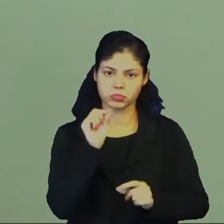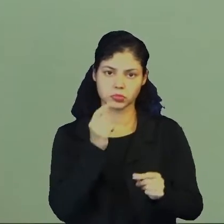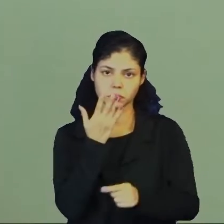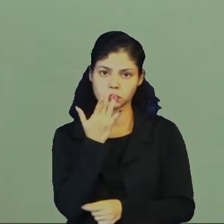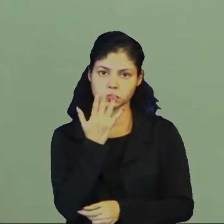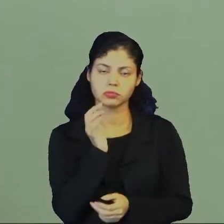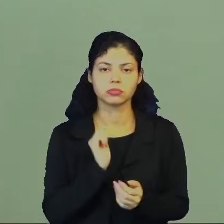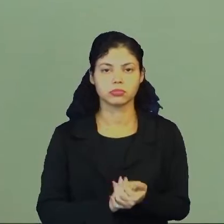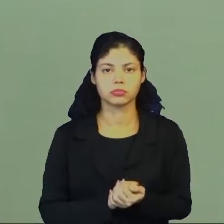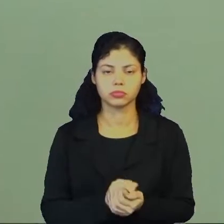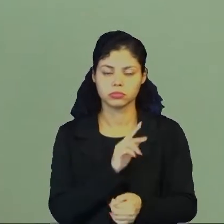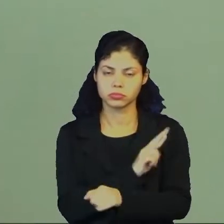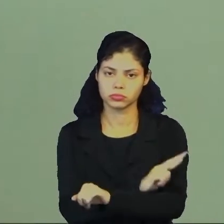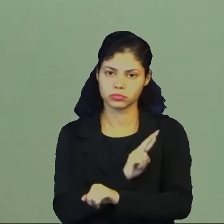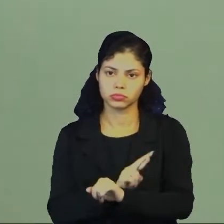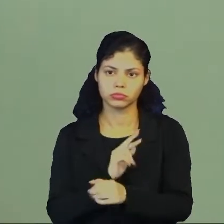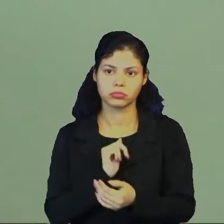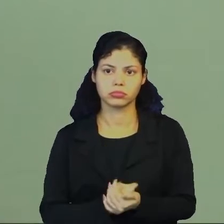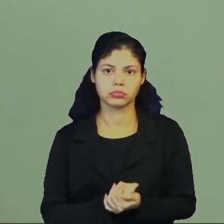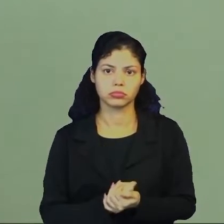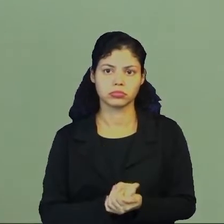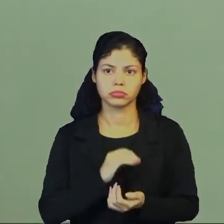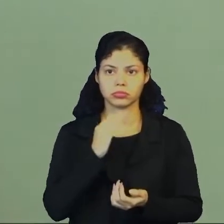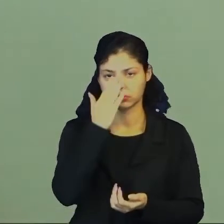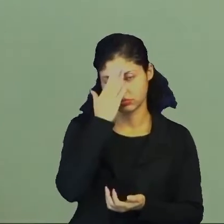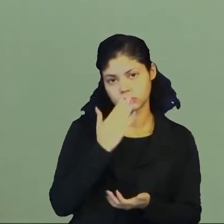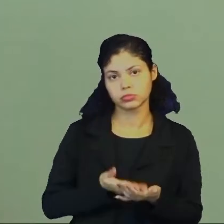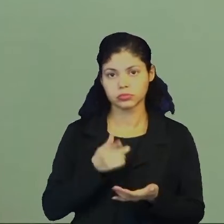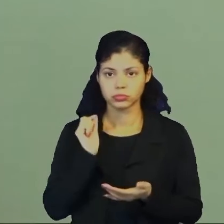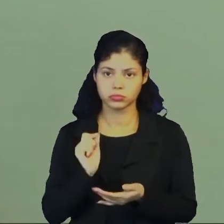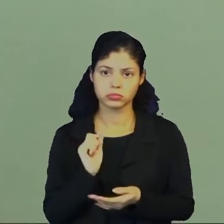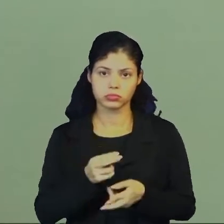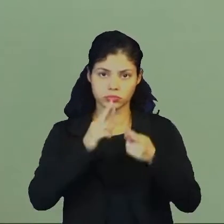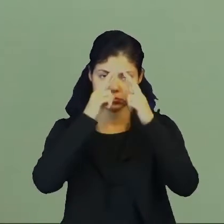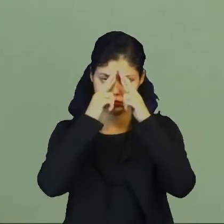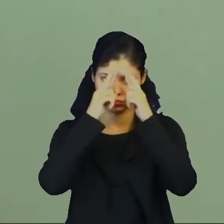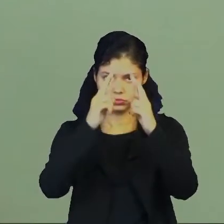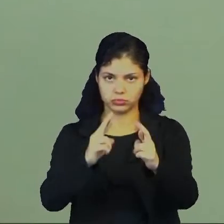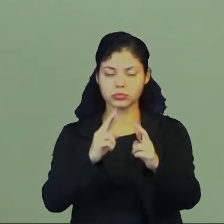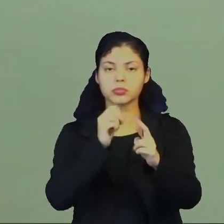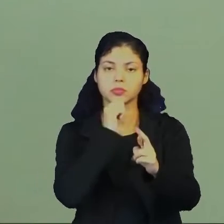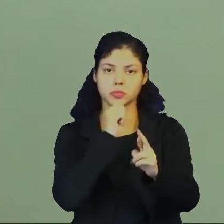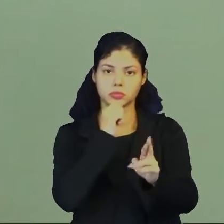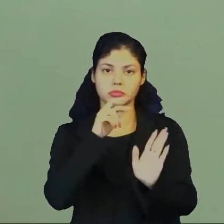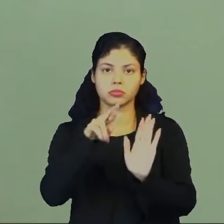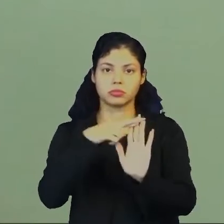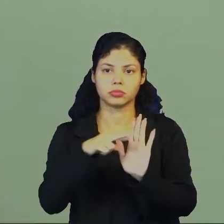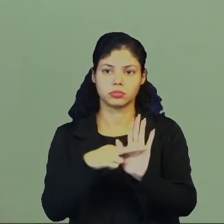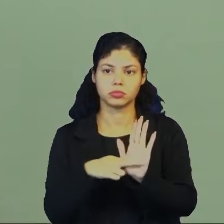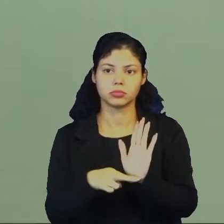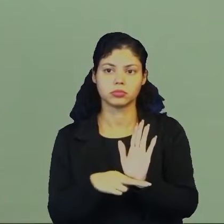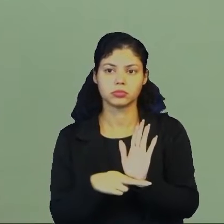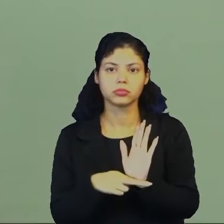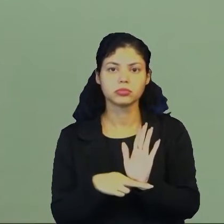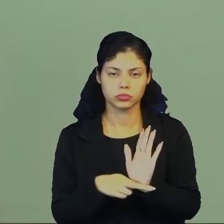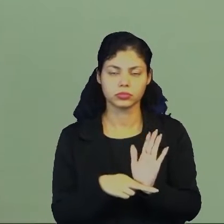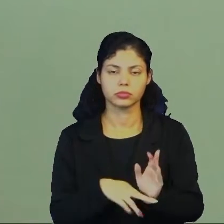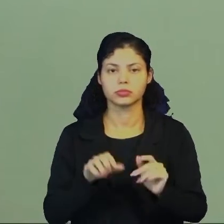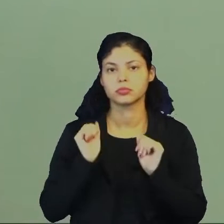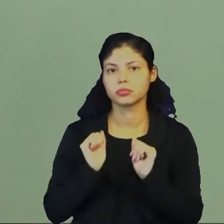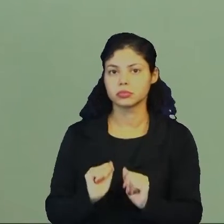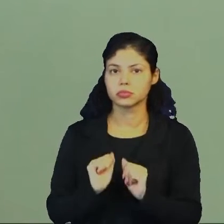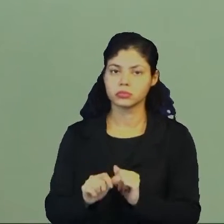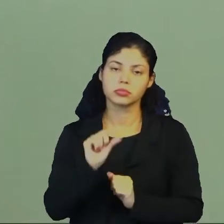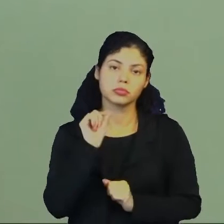sua cor, da sua religião, do seu credo, que sejam respeitadas as normas dessa declaração para que